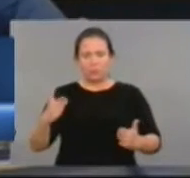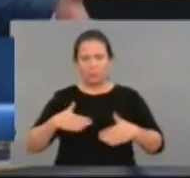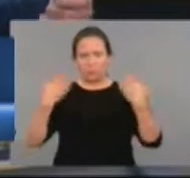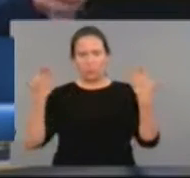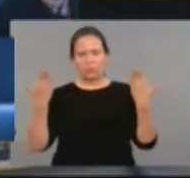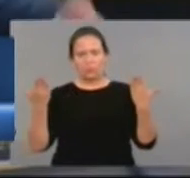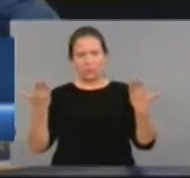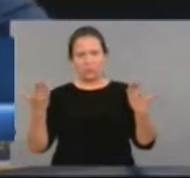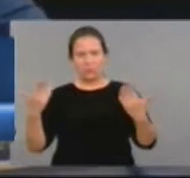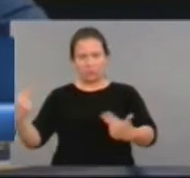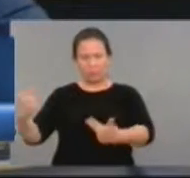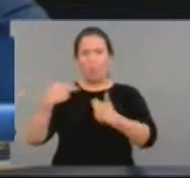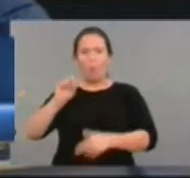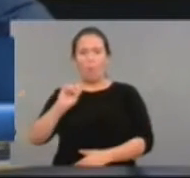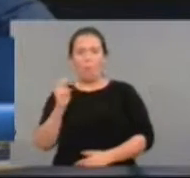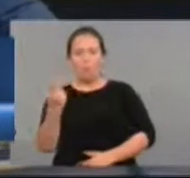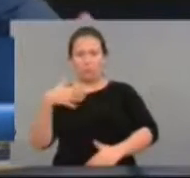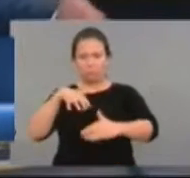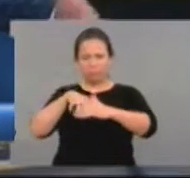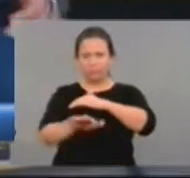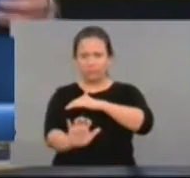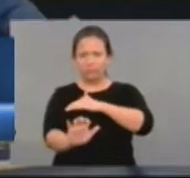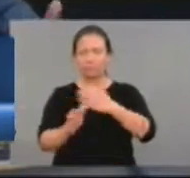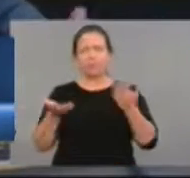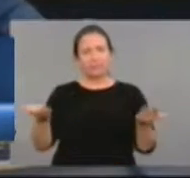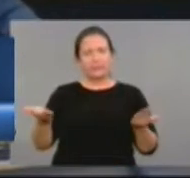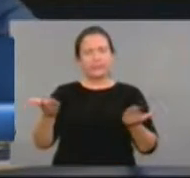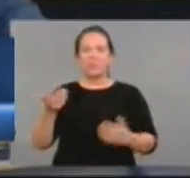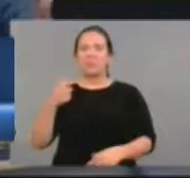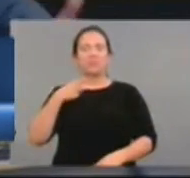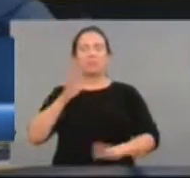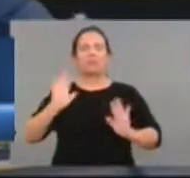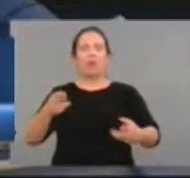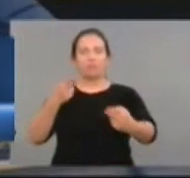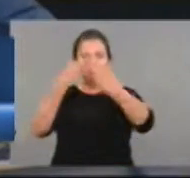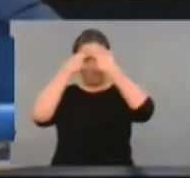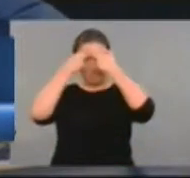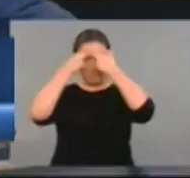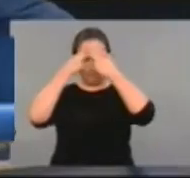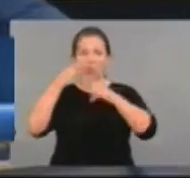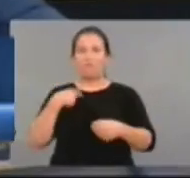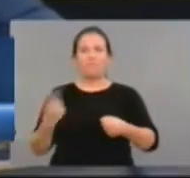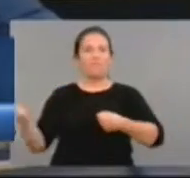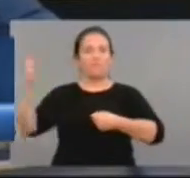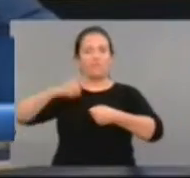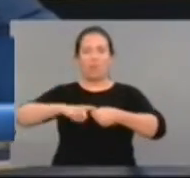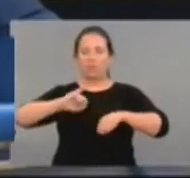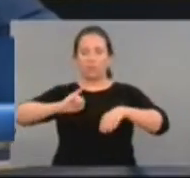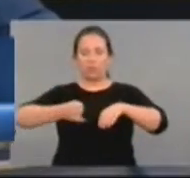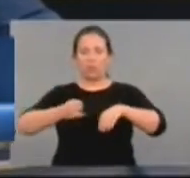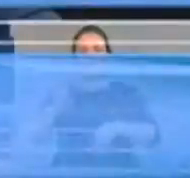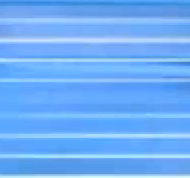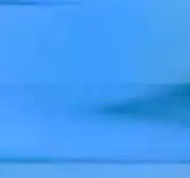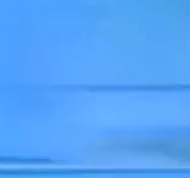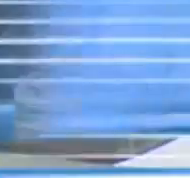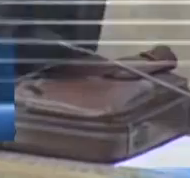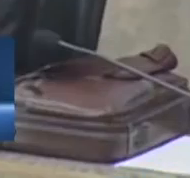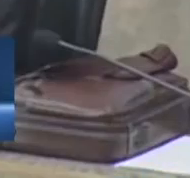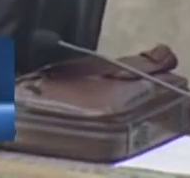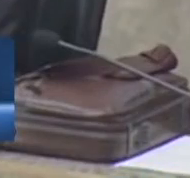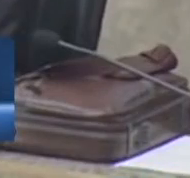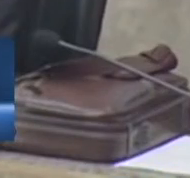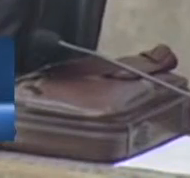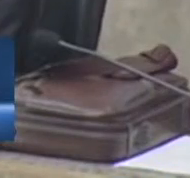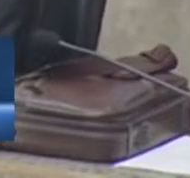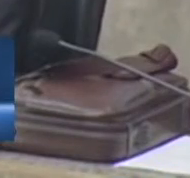violência um estupro ele nunca mais volta e vai sair fazendo uma uma propaganda muito negativa o crime